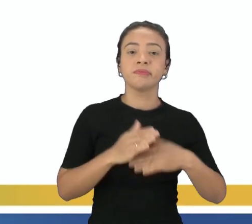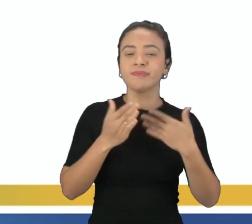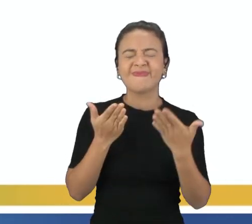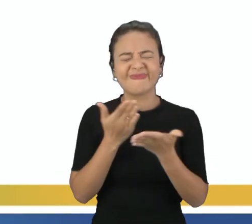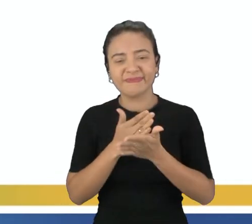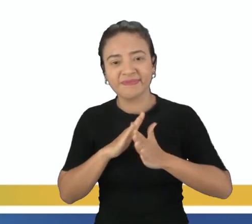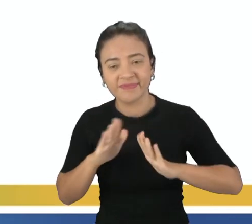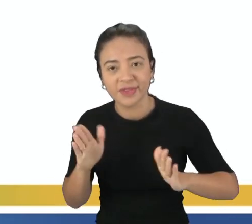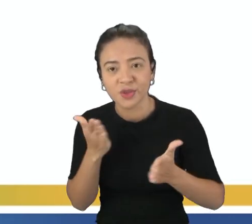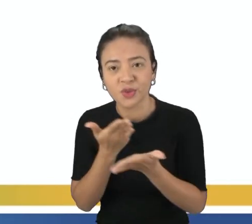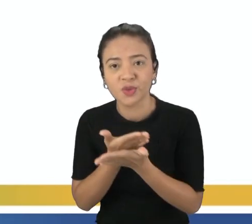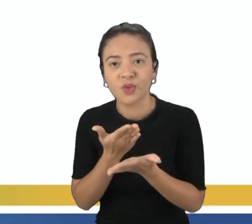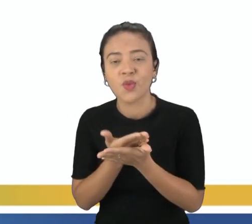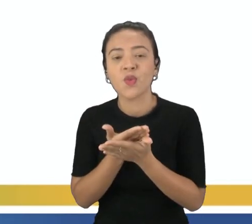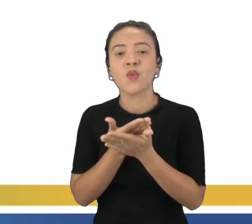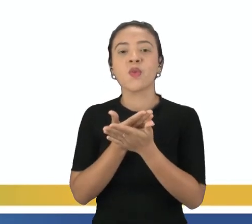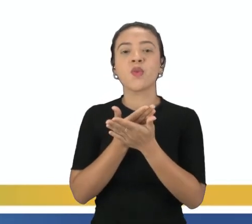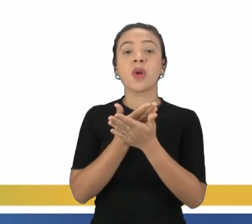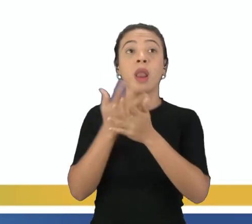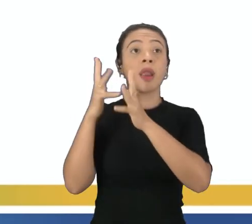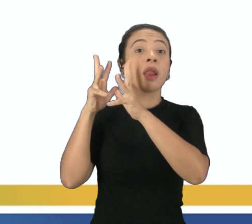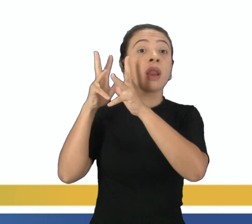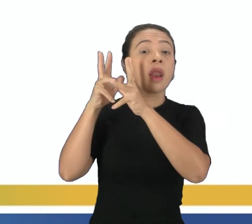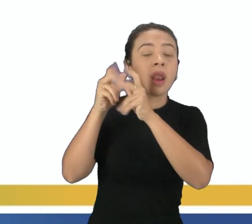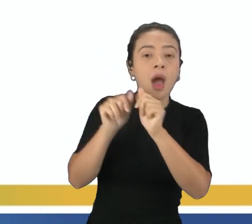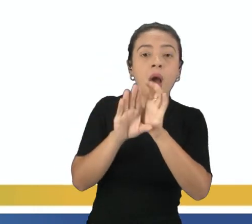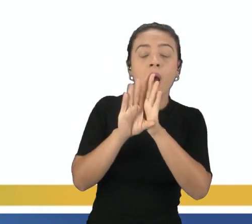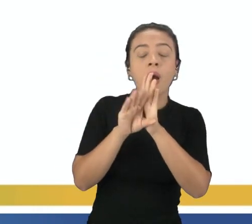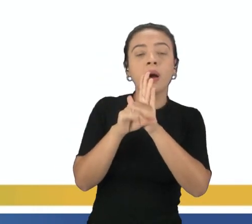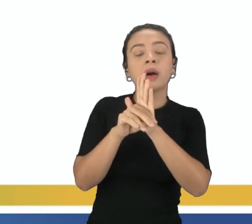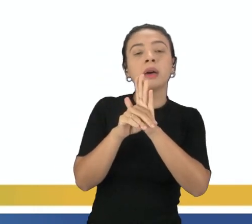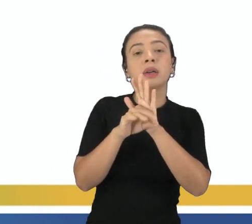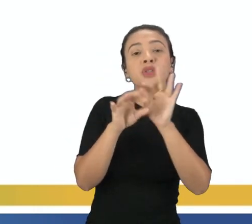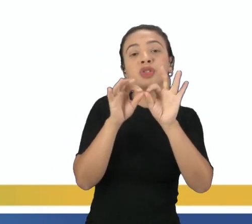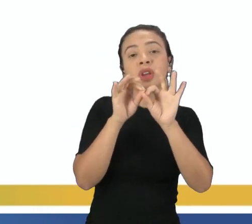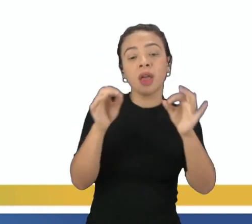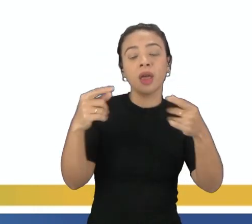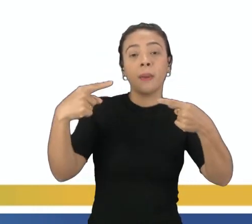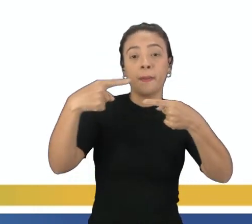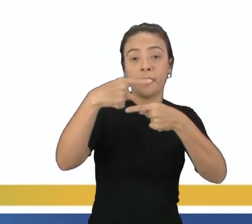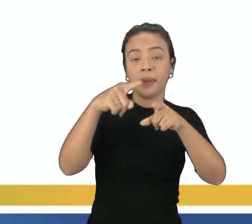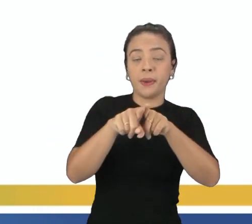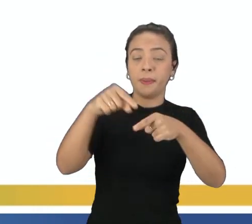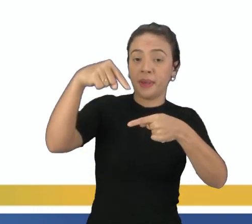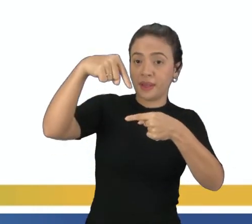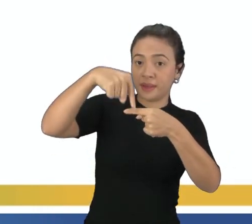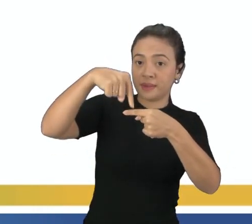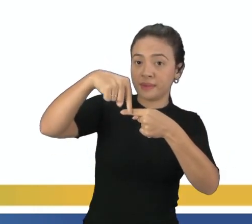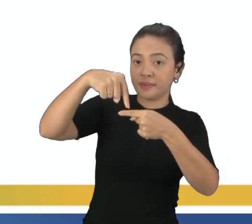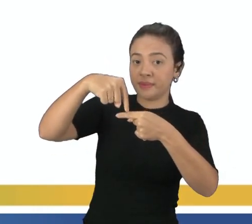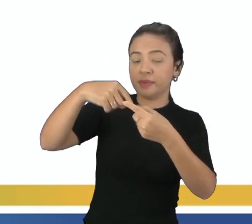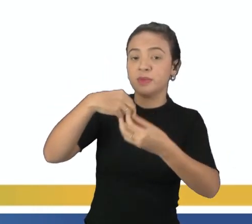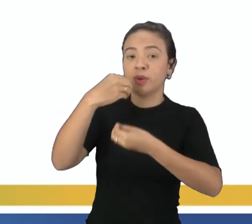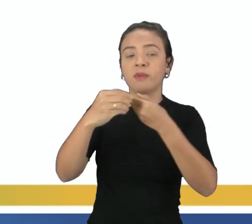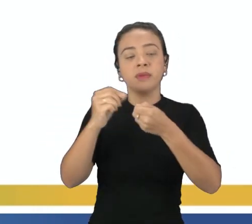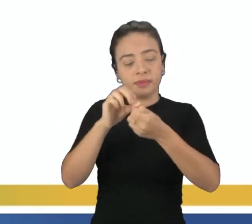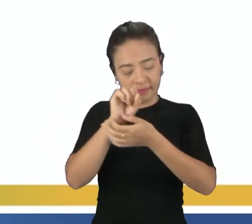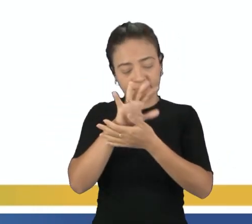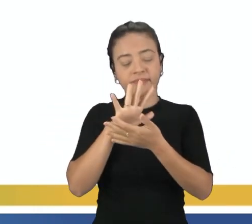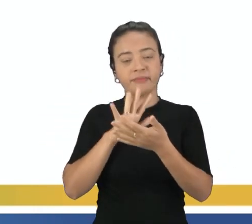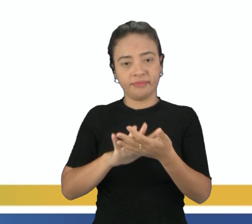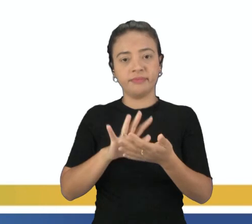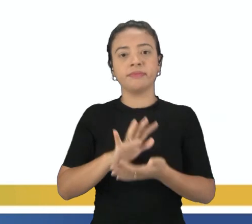Então, finalizando, hoje em nossa aula retomamos os conceitos de retas paralelas e perpendiculares através da resolução